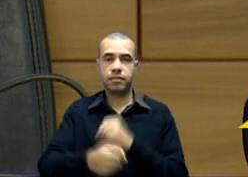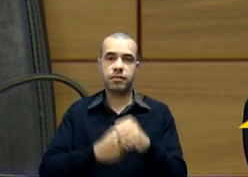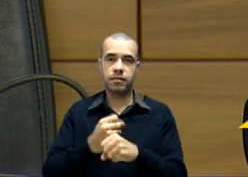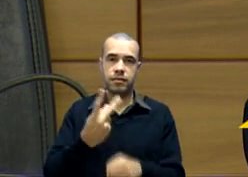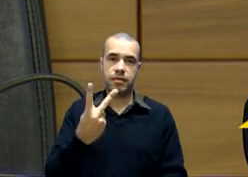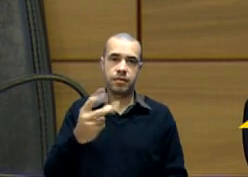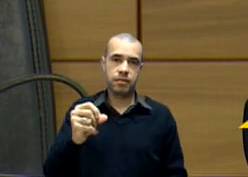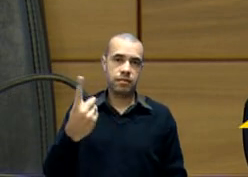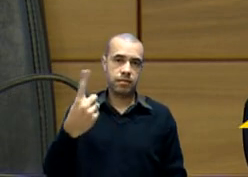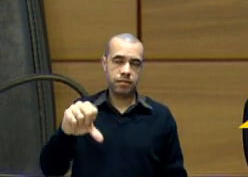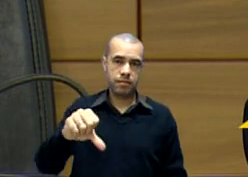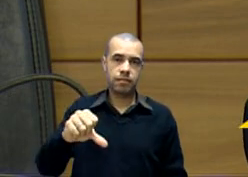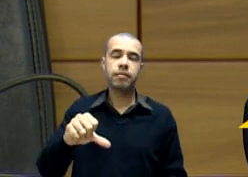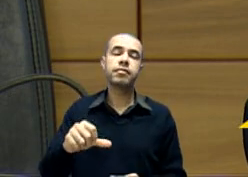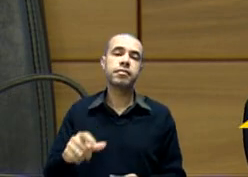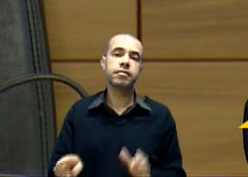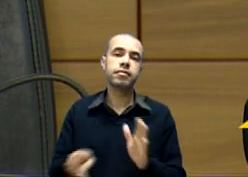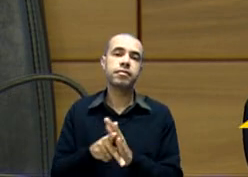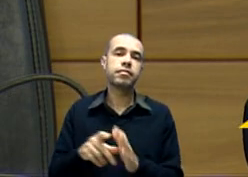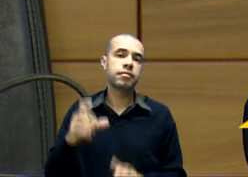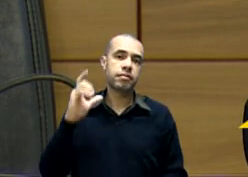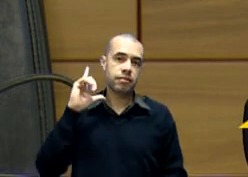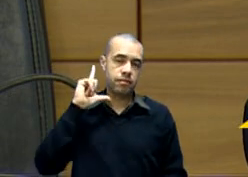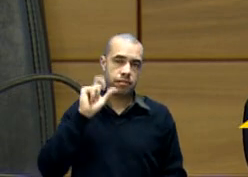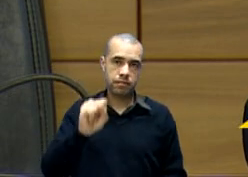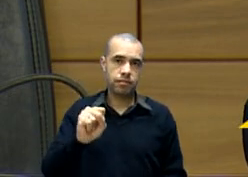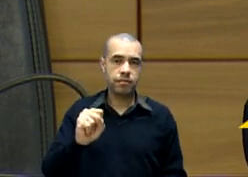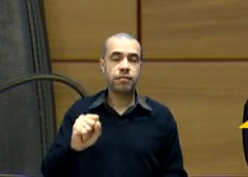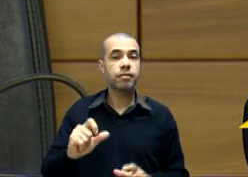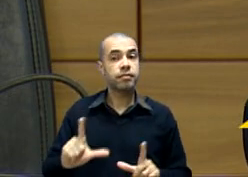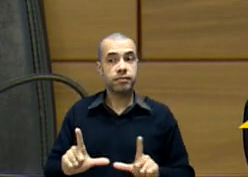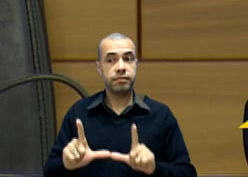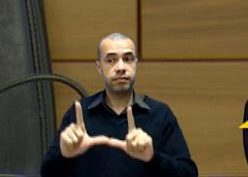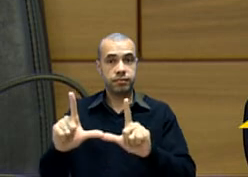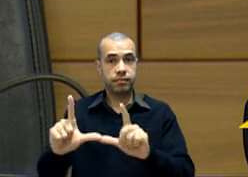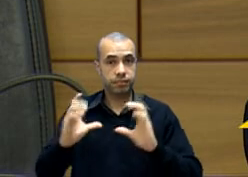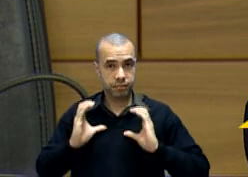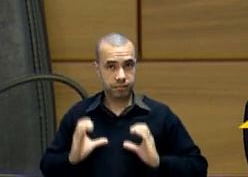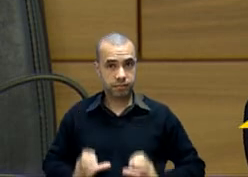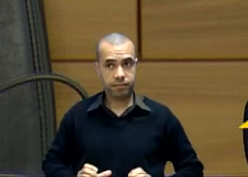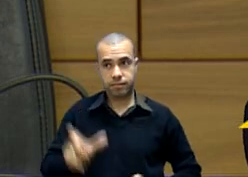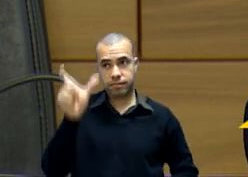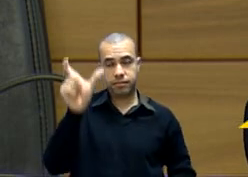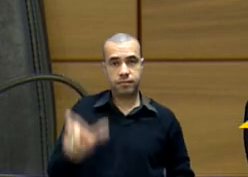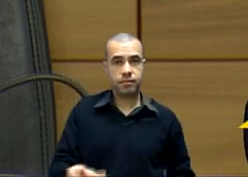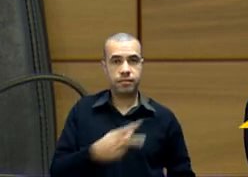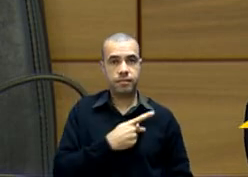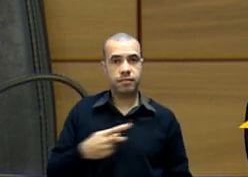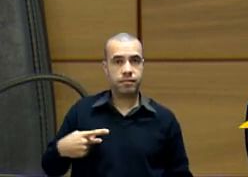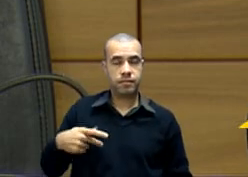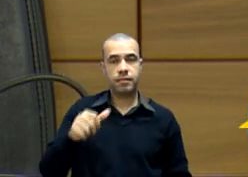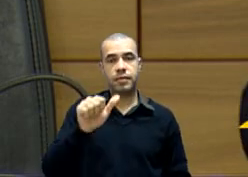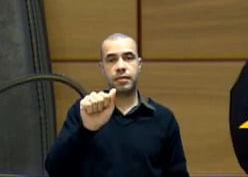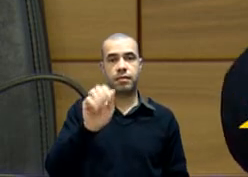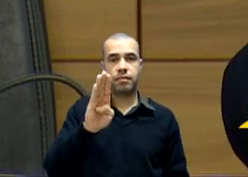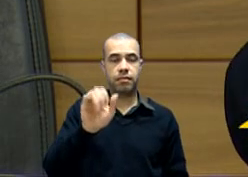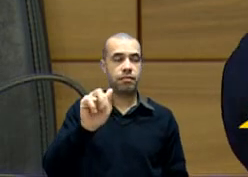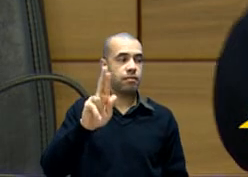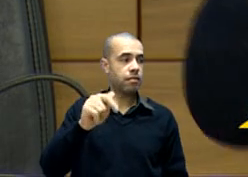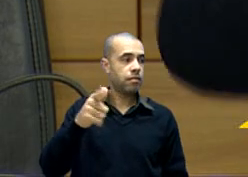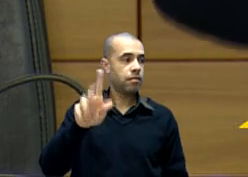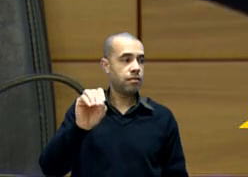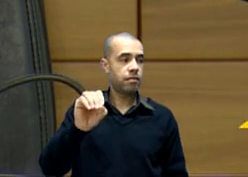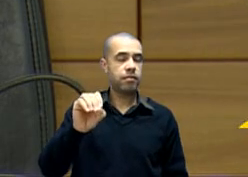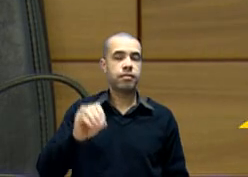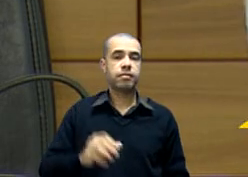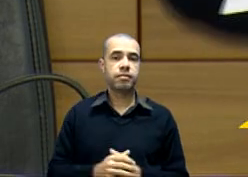do vereador Pastor Luiz Santos, dispõe sobre a concessão de título de cidadão sorocabano ao ilustríssimo Pastor Abraão de Moura Silva.